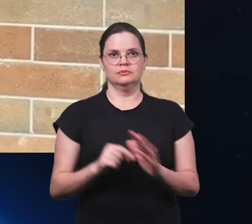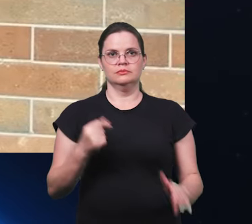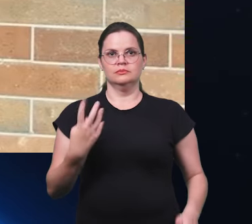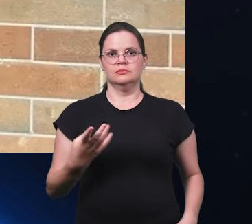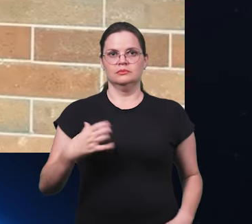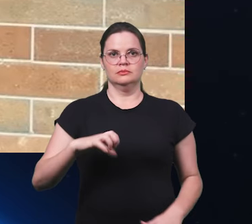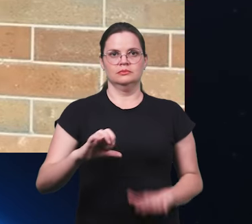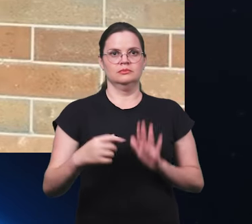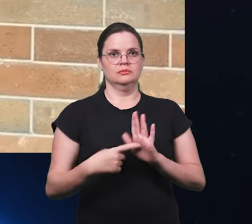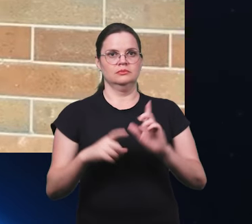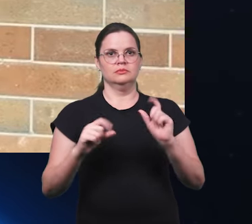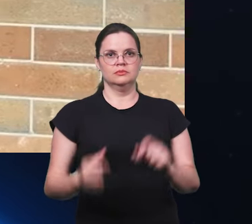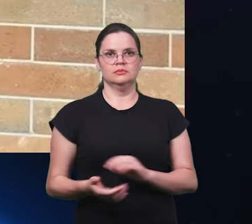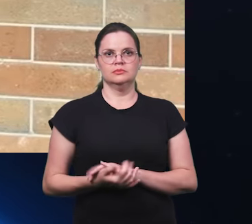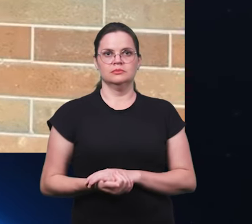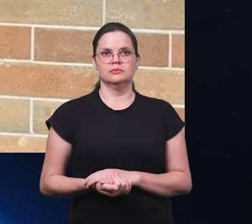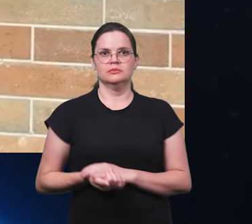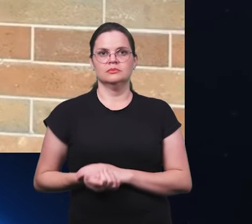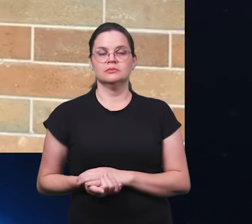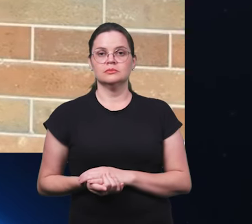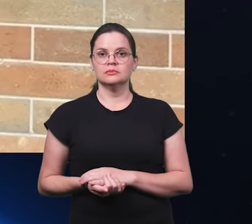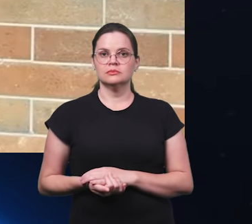24, verso 49, ele iria dizer: